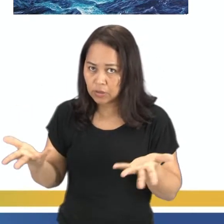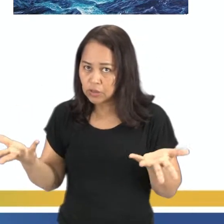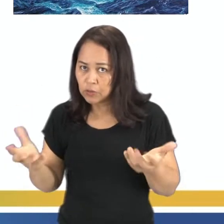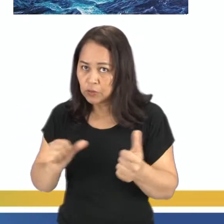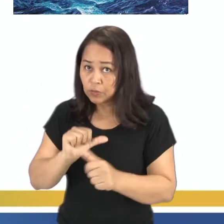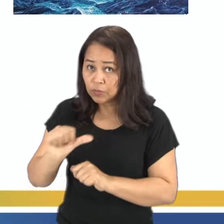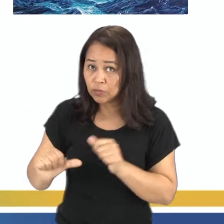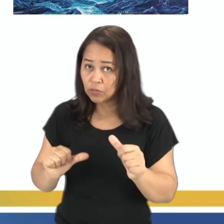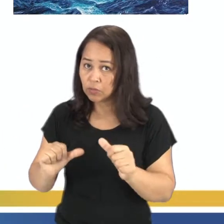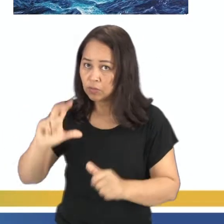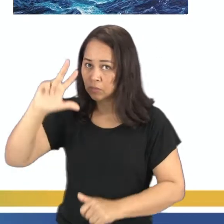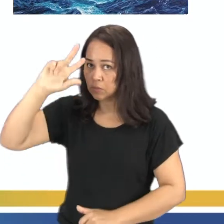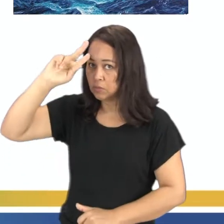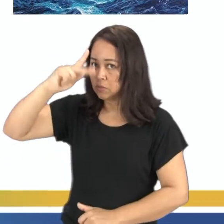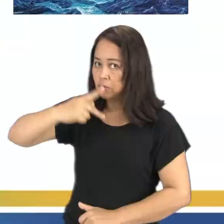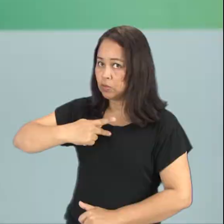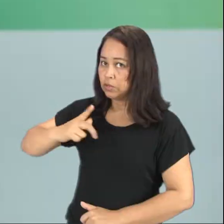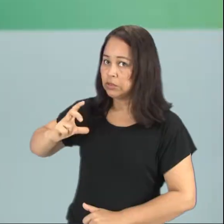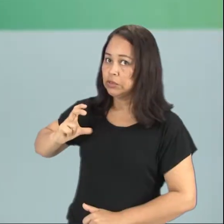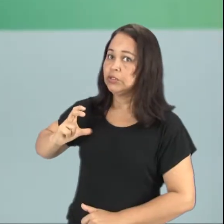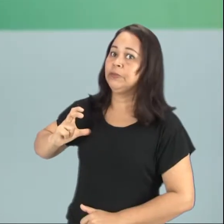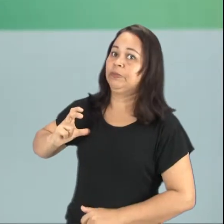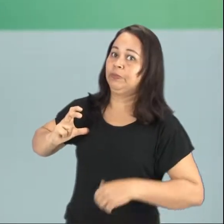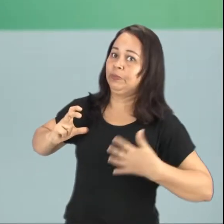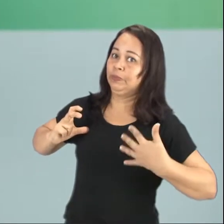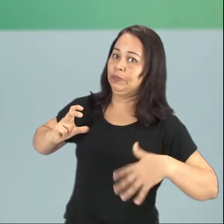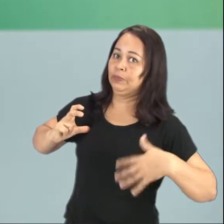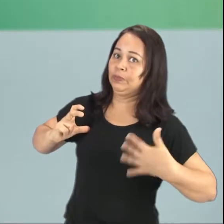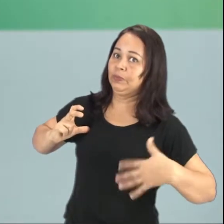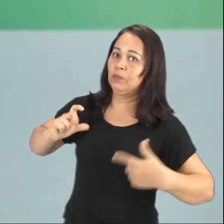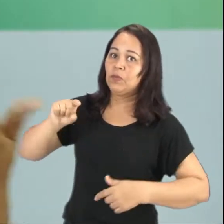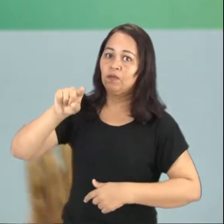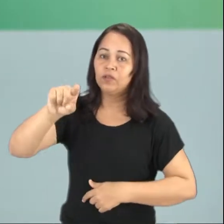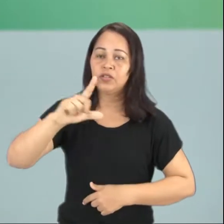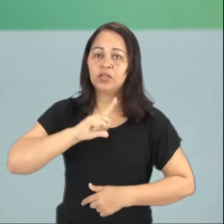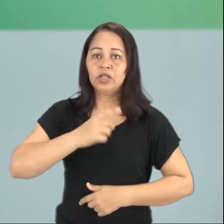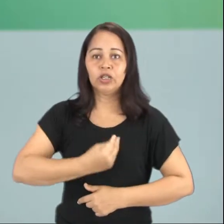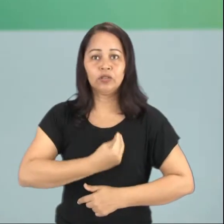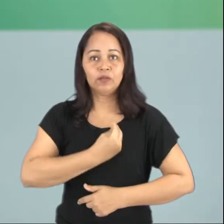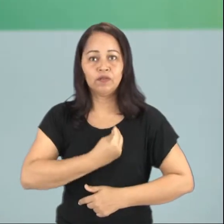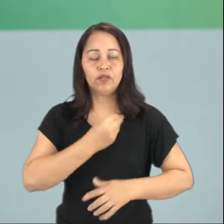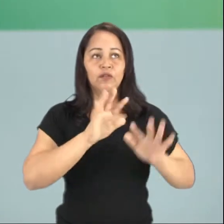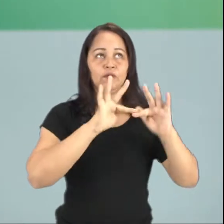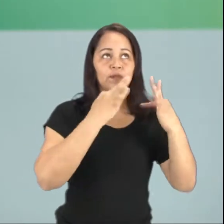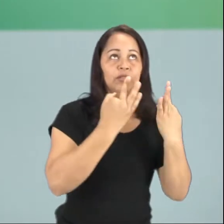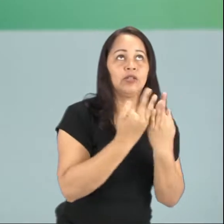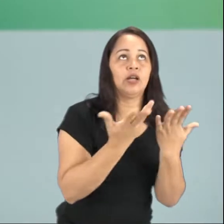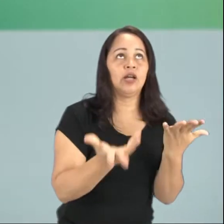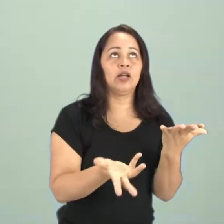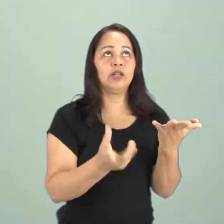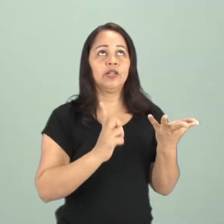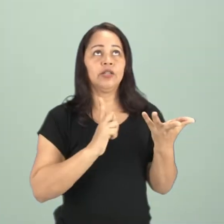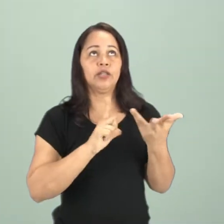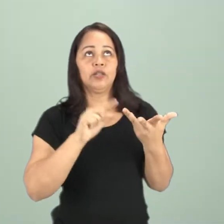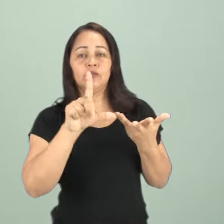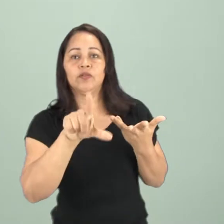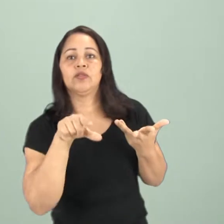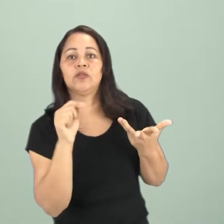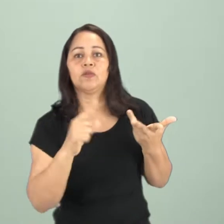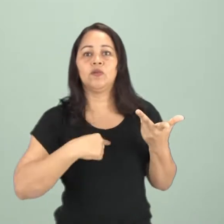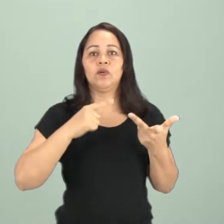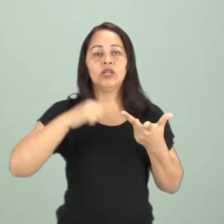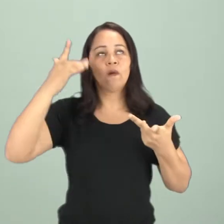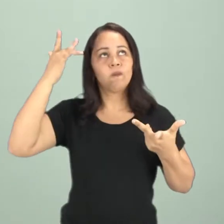pergunta já é muito pessoal, porque cada um de vocês tem a sua trajetória, tem a sua vida familiar, tem suas escolhas, o processo